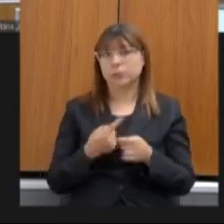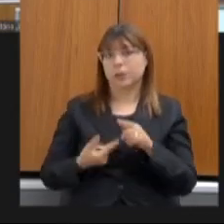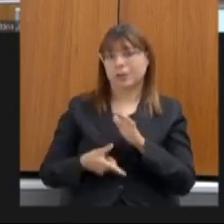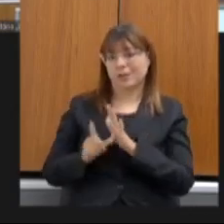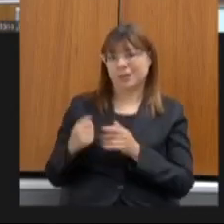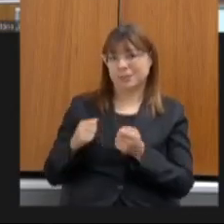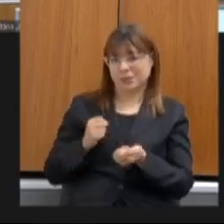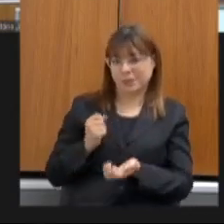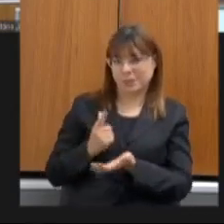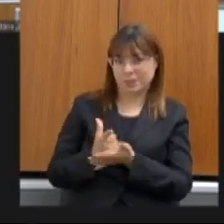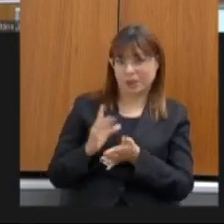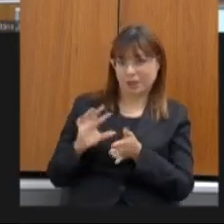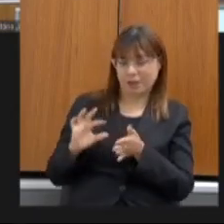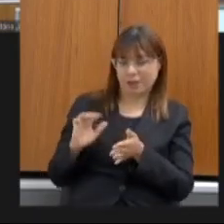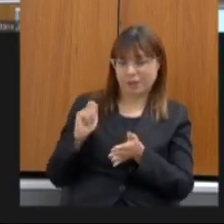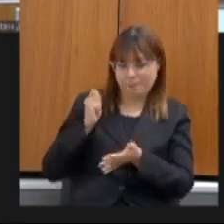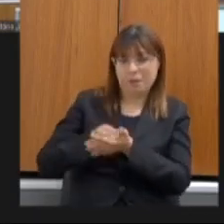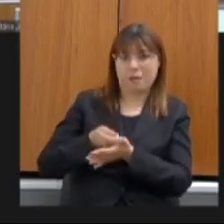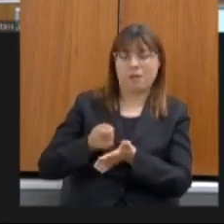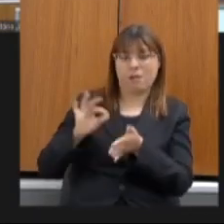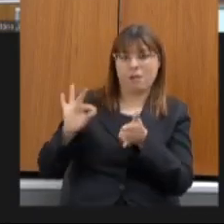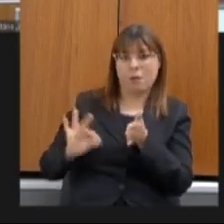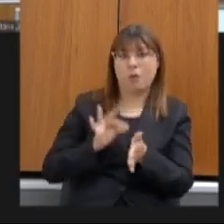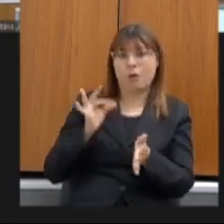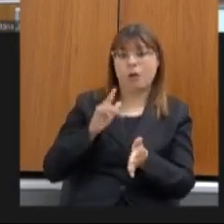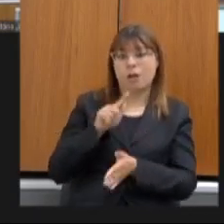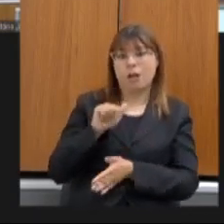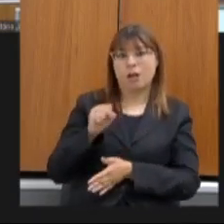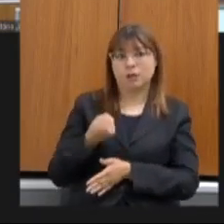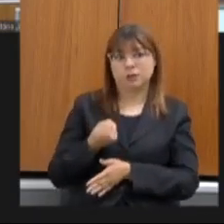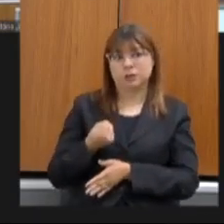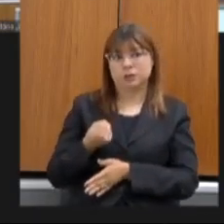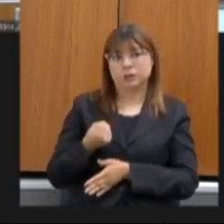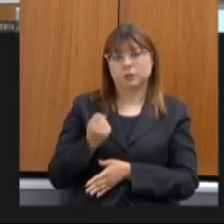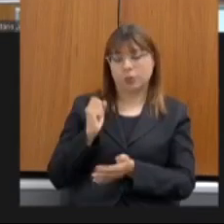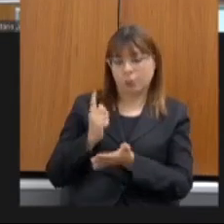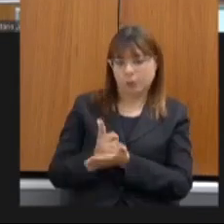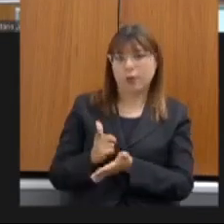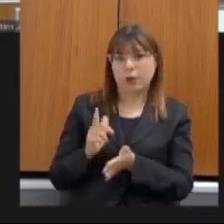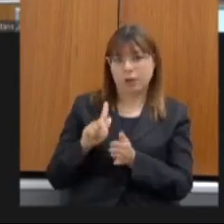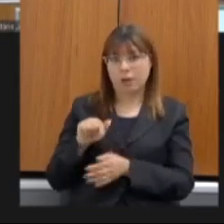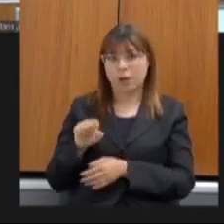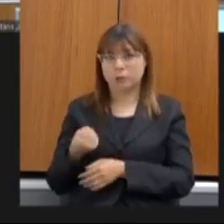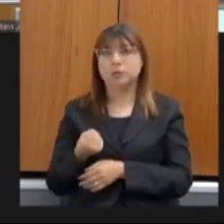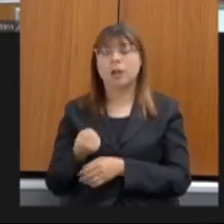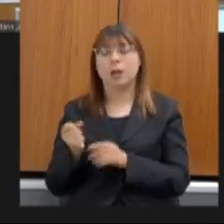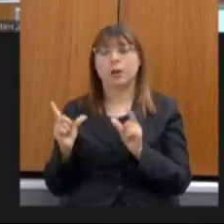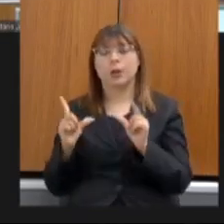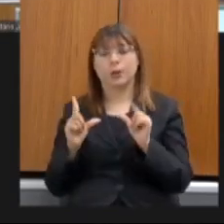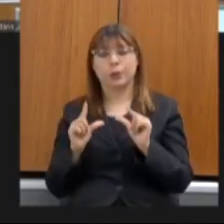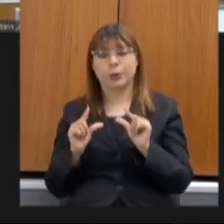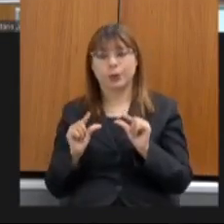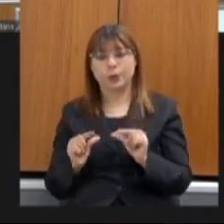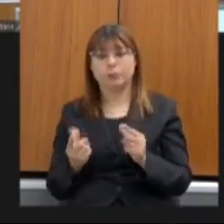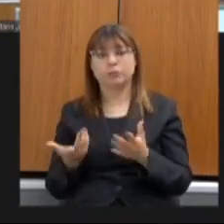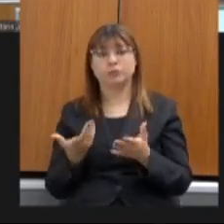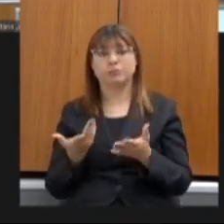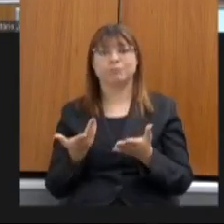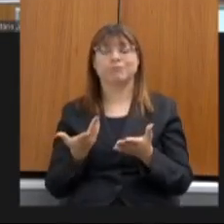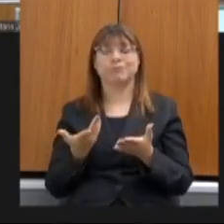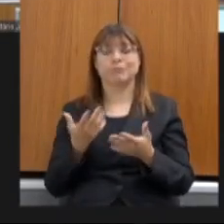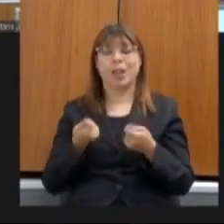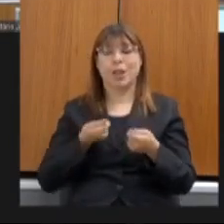tinham que pagar o contrato da do gás o gás para o tratado e com a queda com arrefecimento da economia